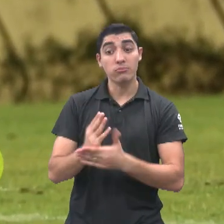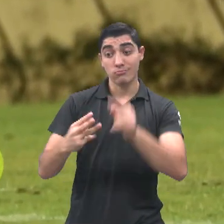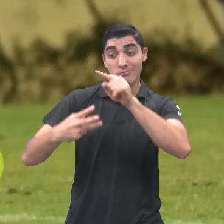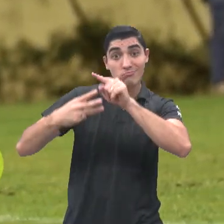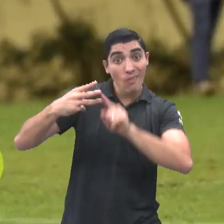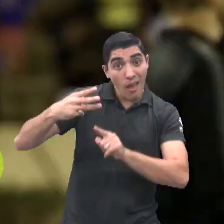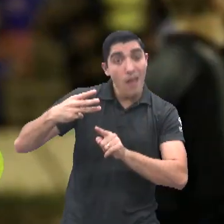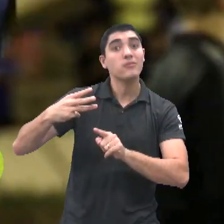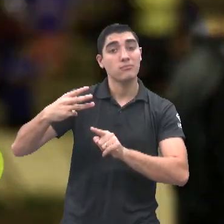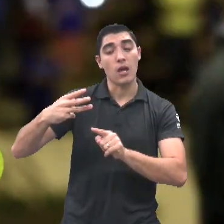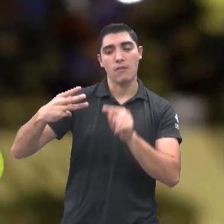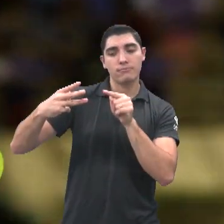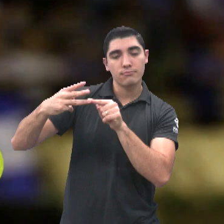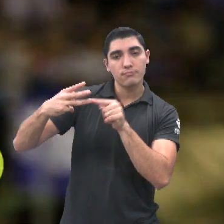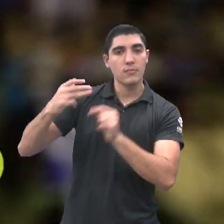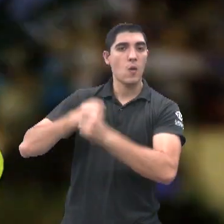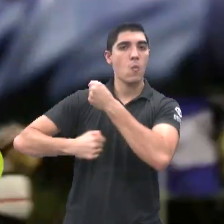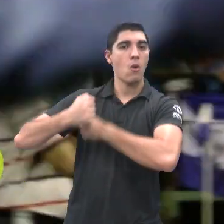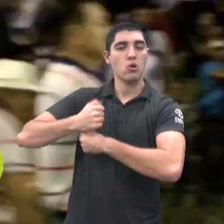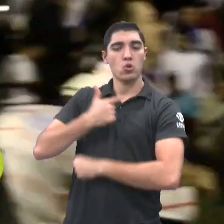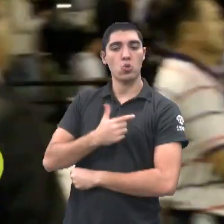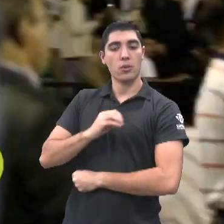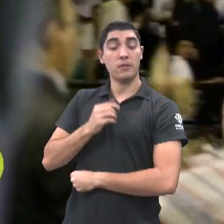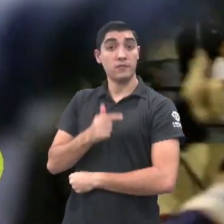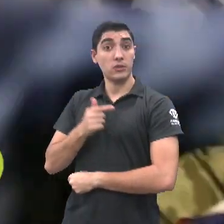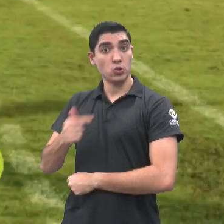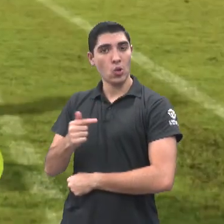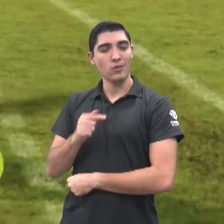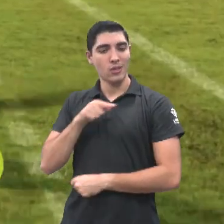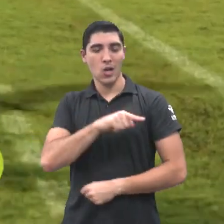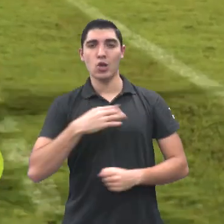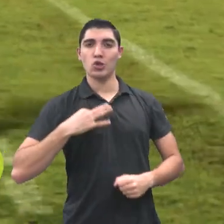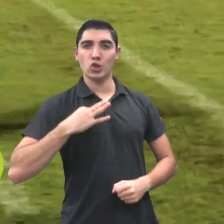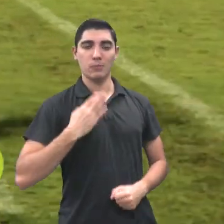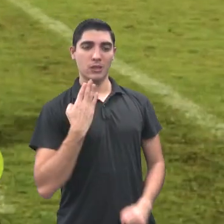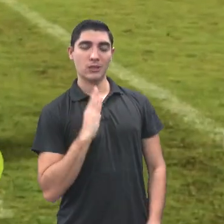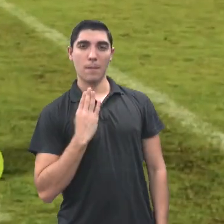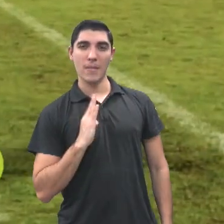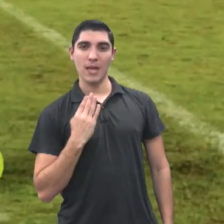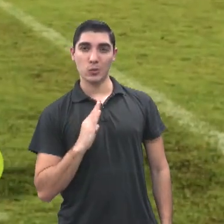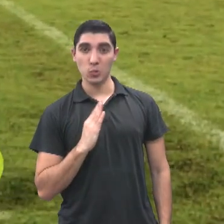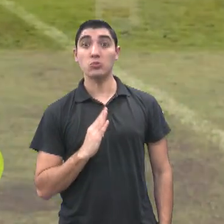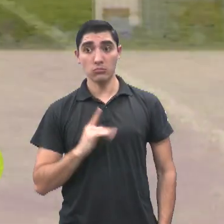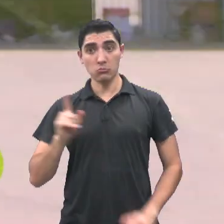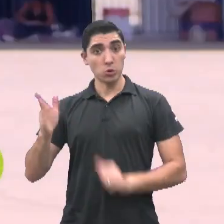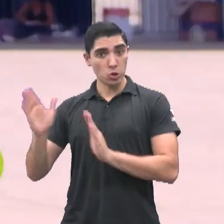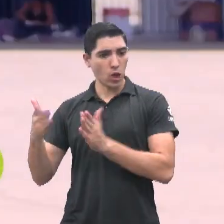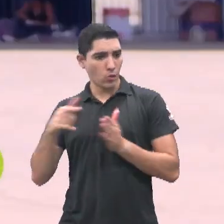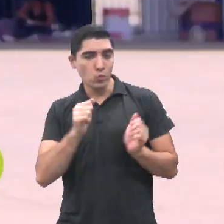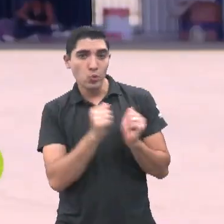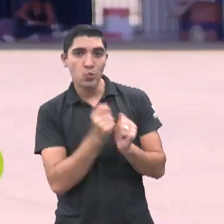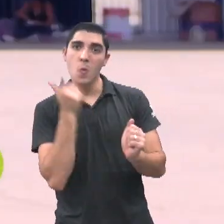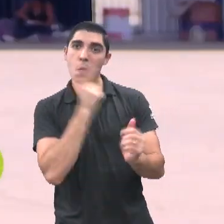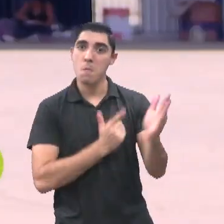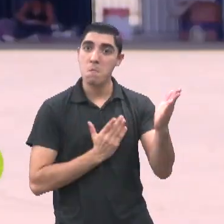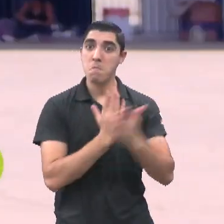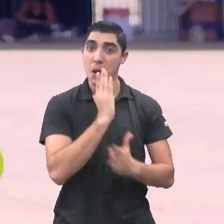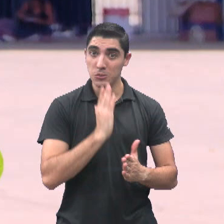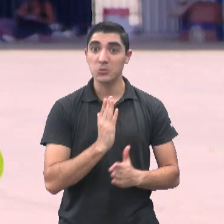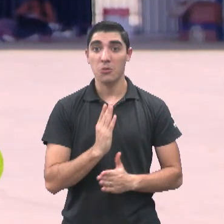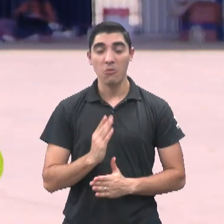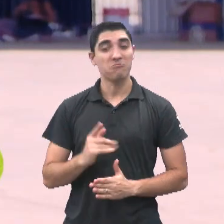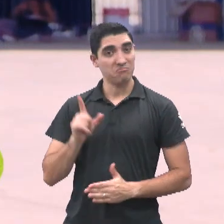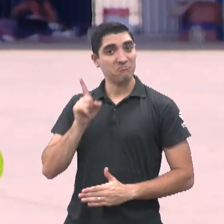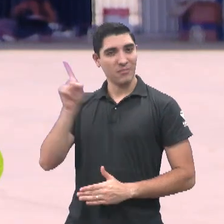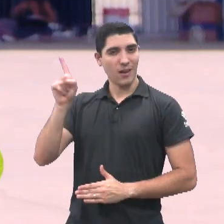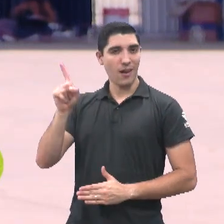mais recente foi em 2022, com o São Bento, quando ele foi vice-campeão da Série A2 e então subiu o time de Sorocaba da Série